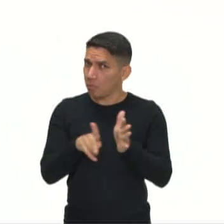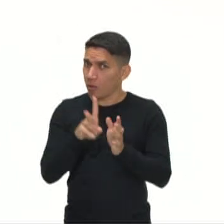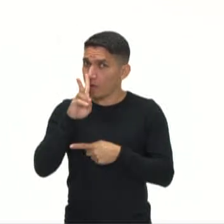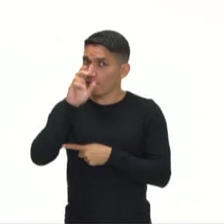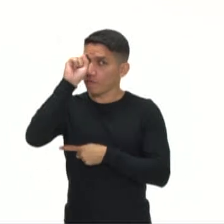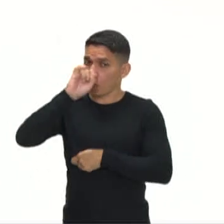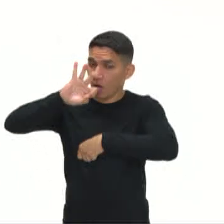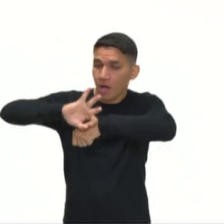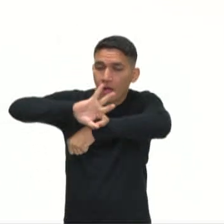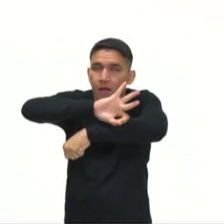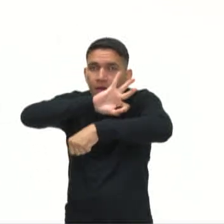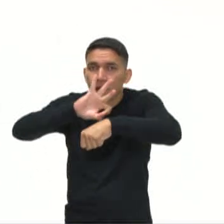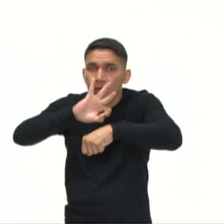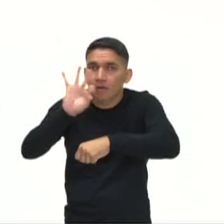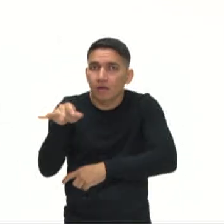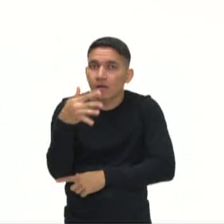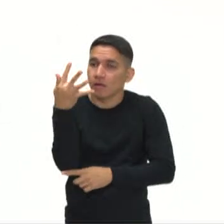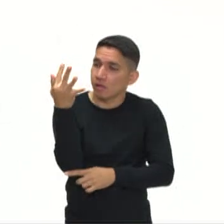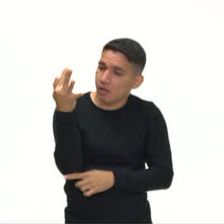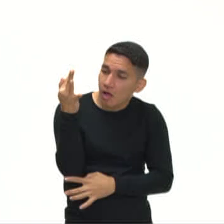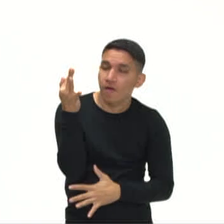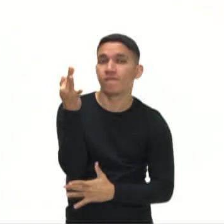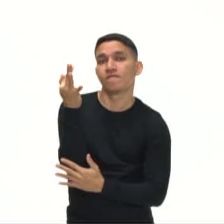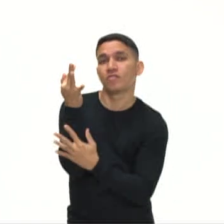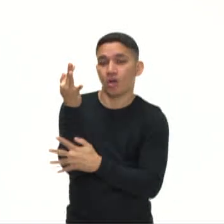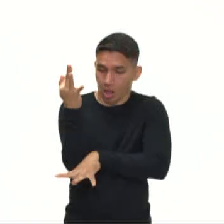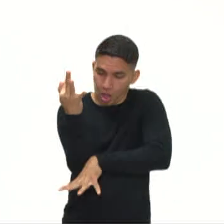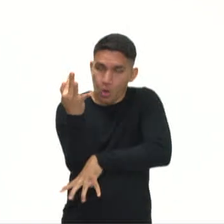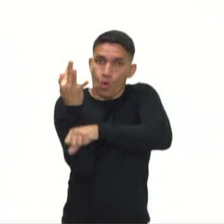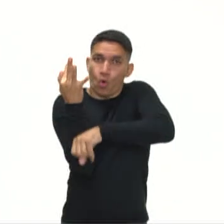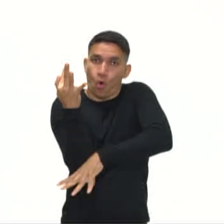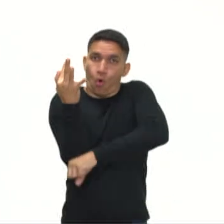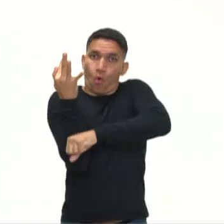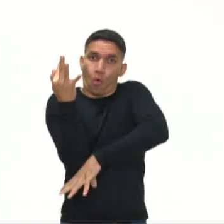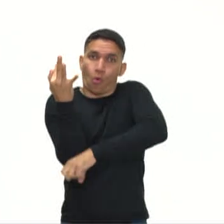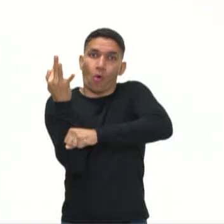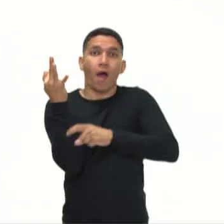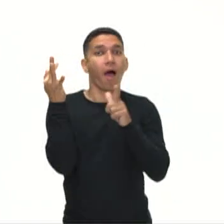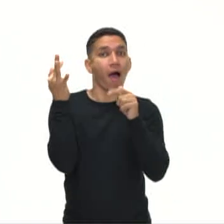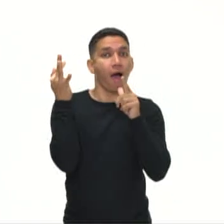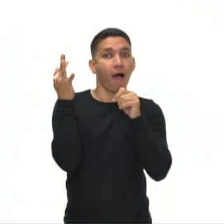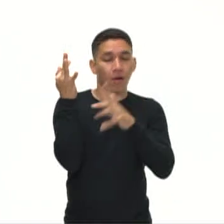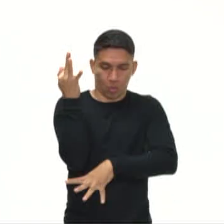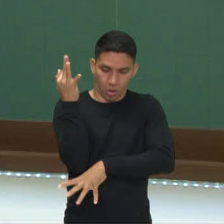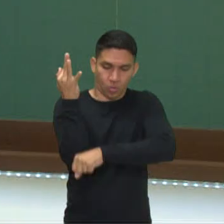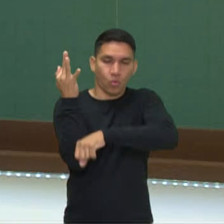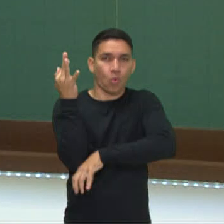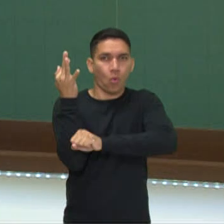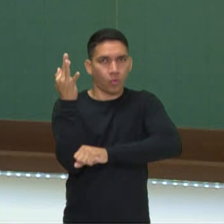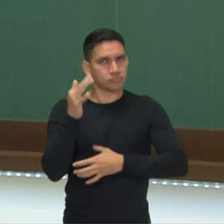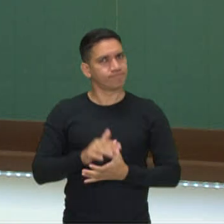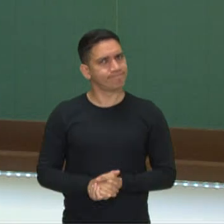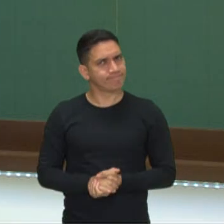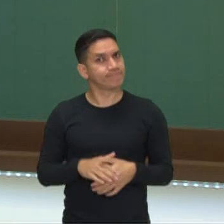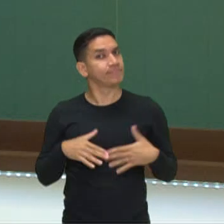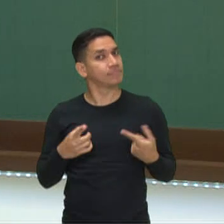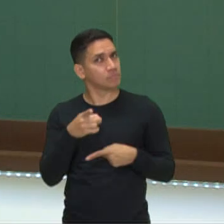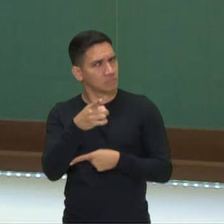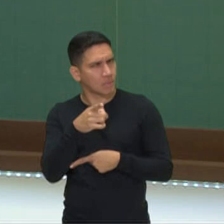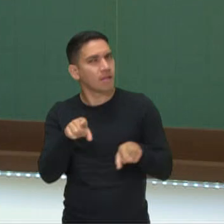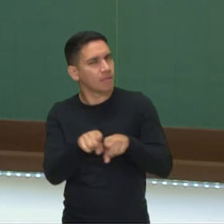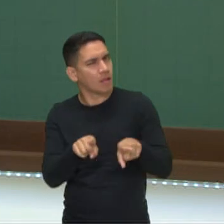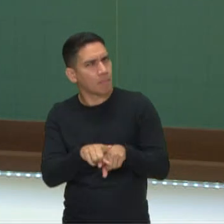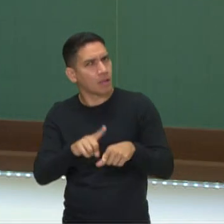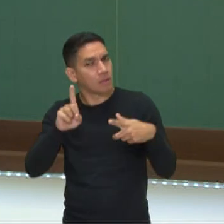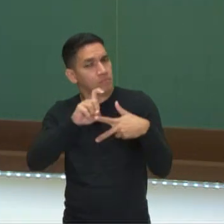células das folhas fazem para puxar a água pela raiz. E aí, que tal você também elaborar